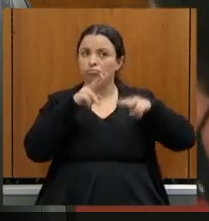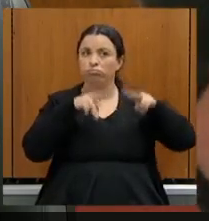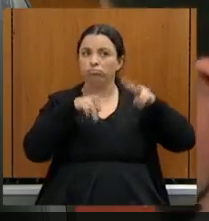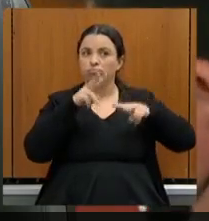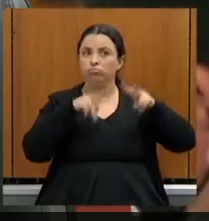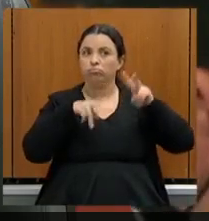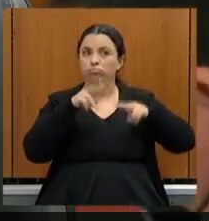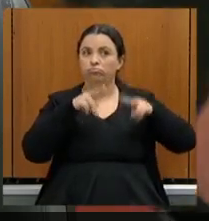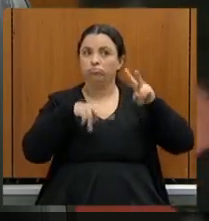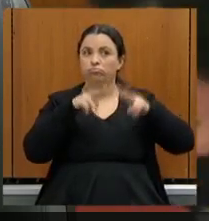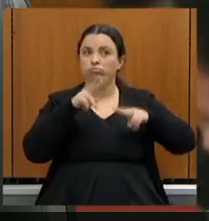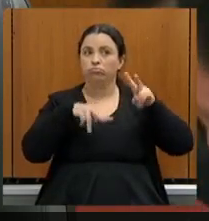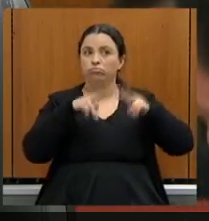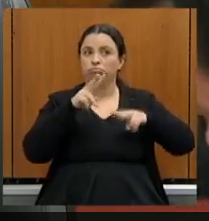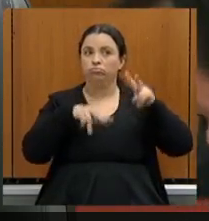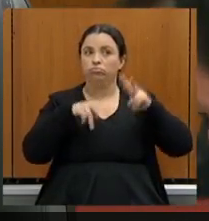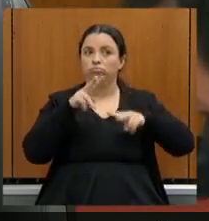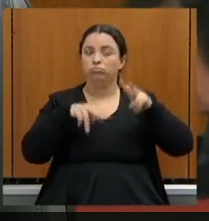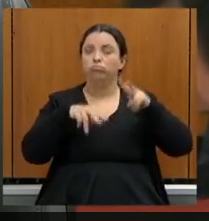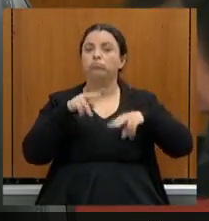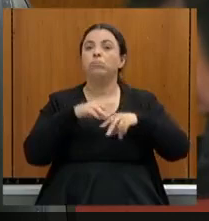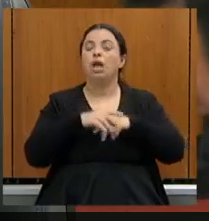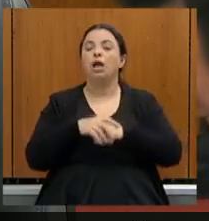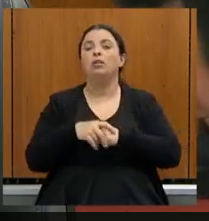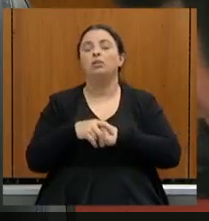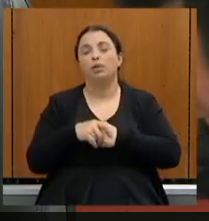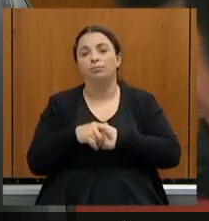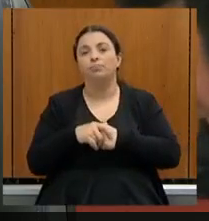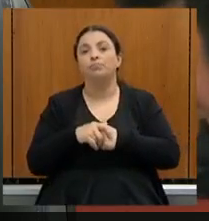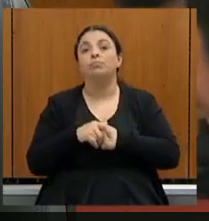de que há irregularidades no contrato.